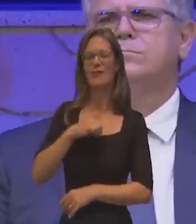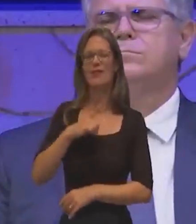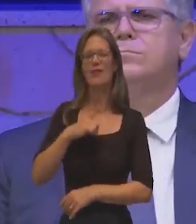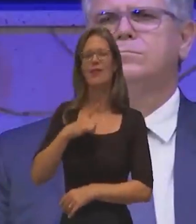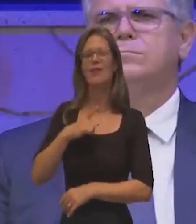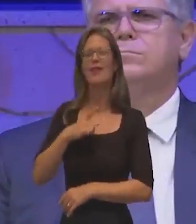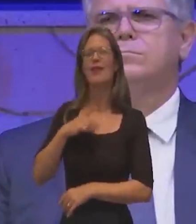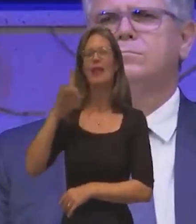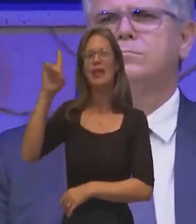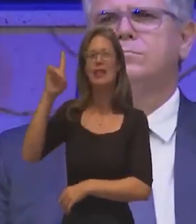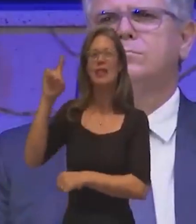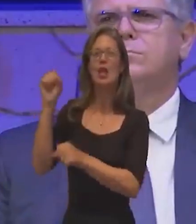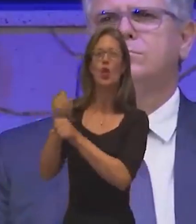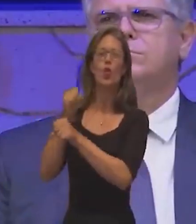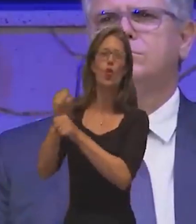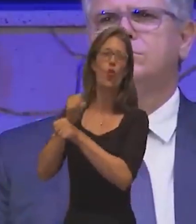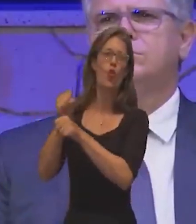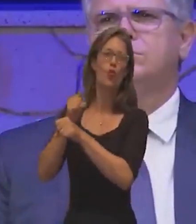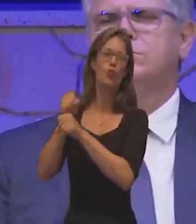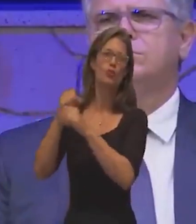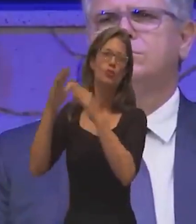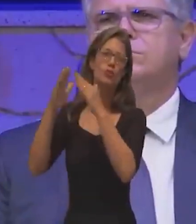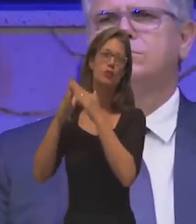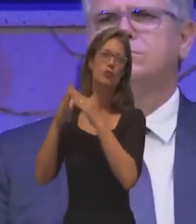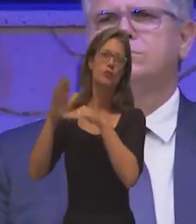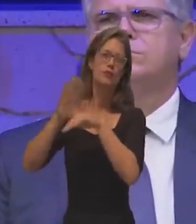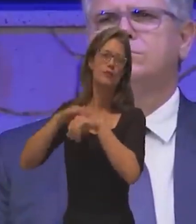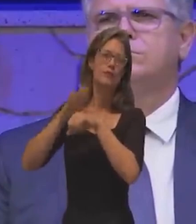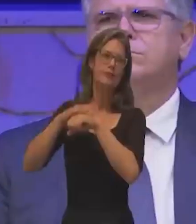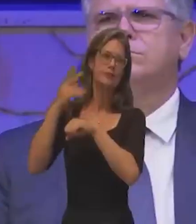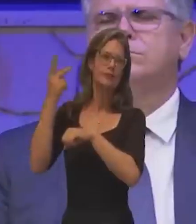edifício erguido pelas mãos do Senhor.